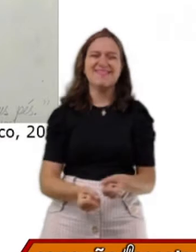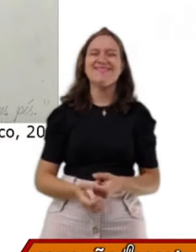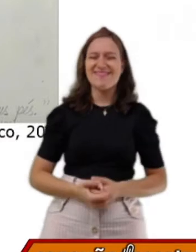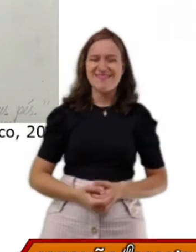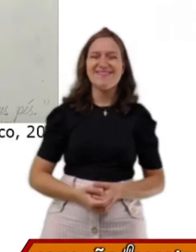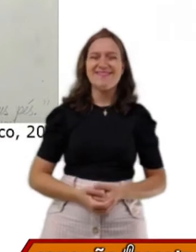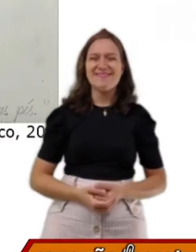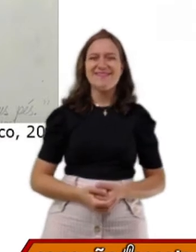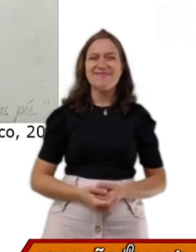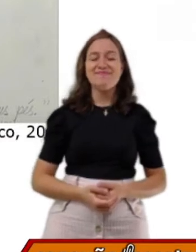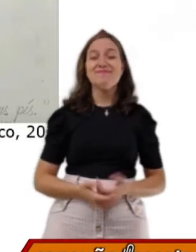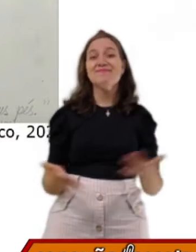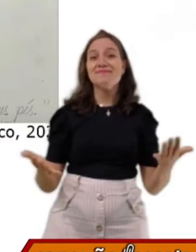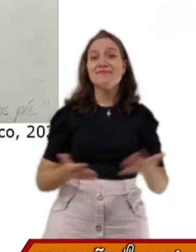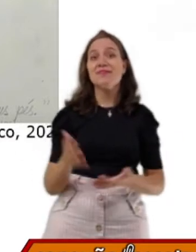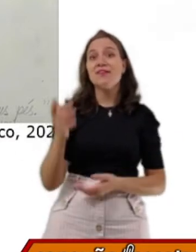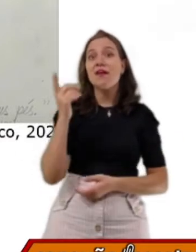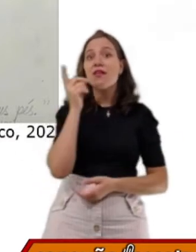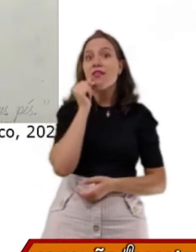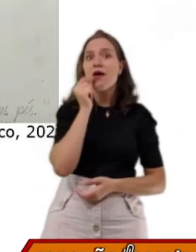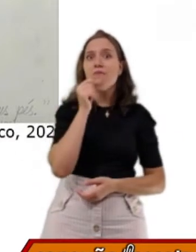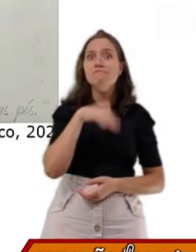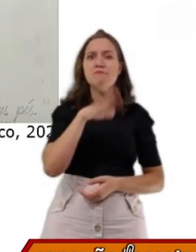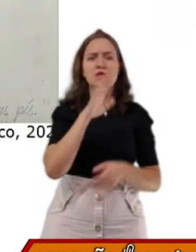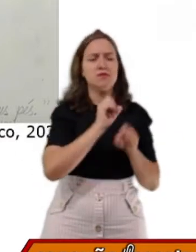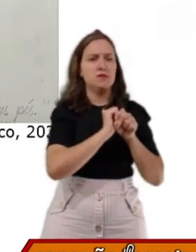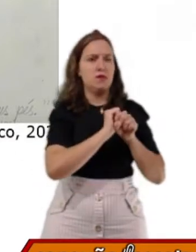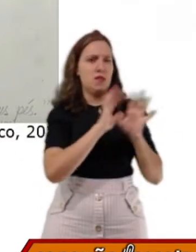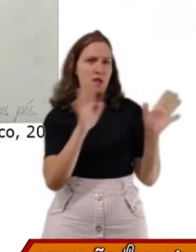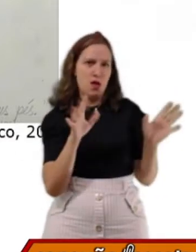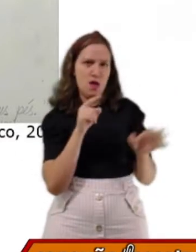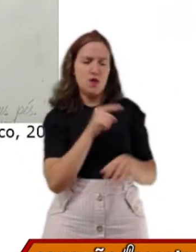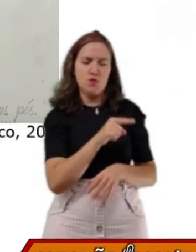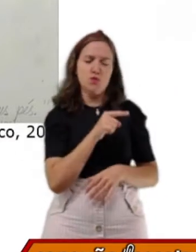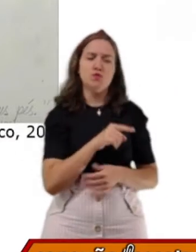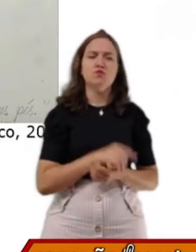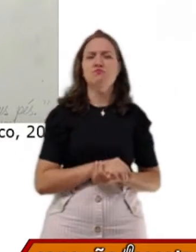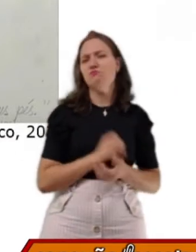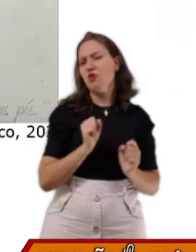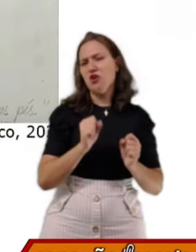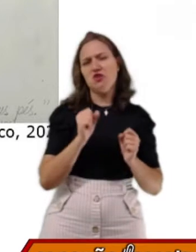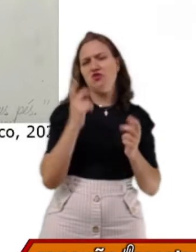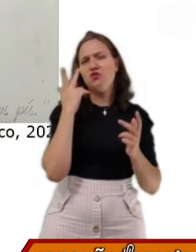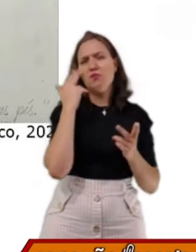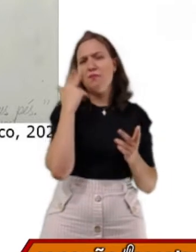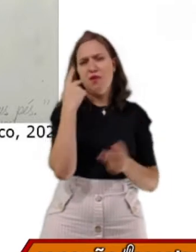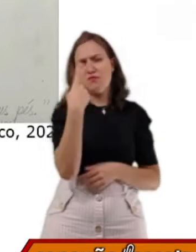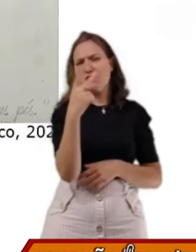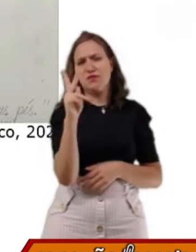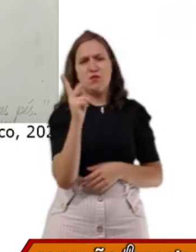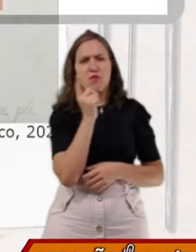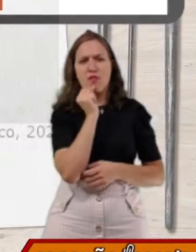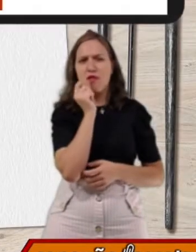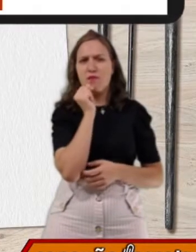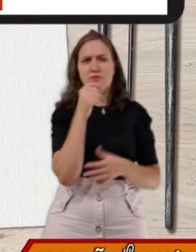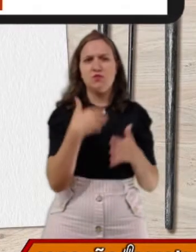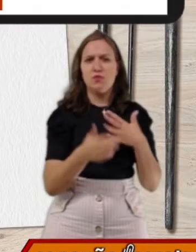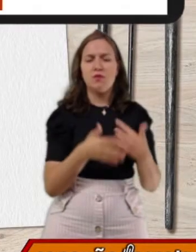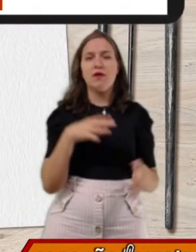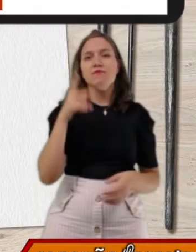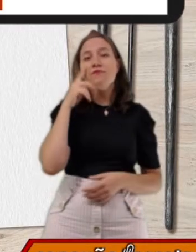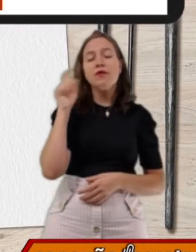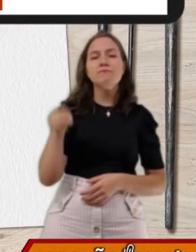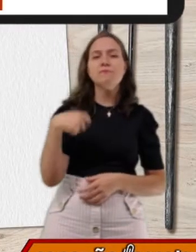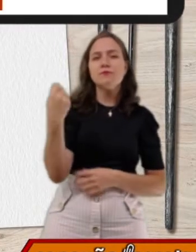ó pega comigo lápis mais clarinho que você tiver lá para os normal mesmo ó vamos lá vamos